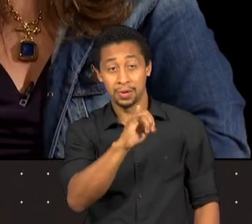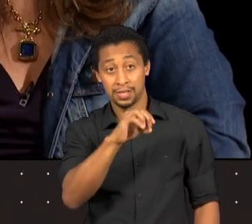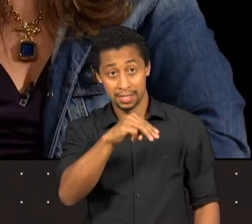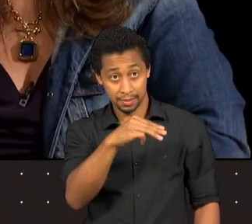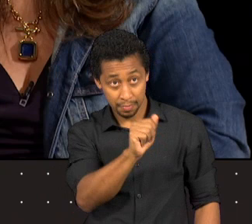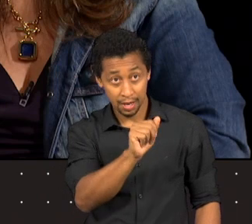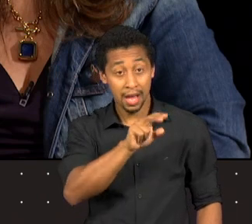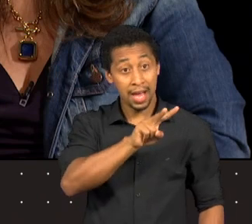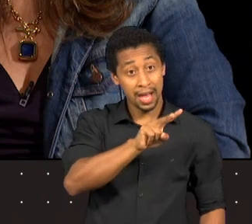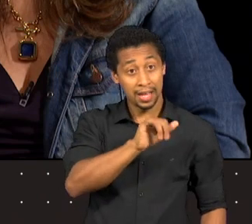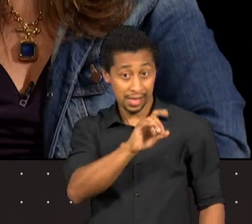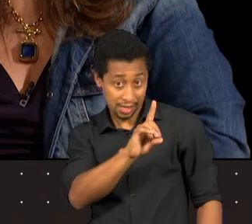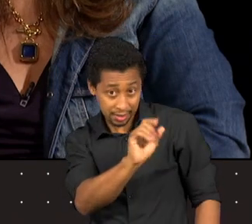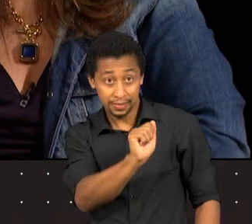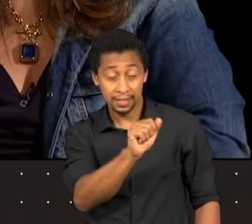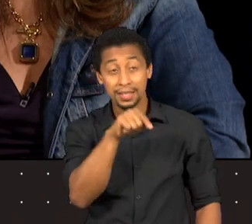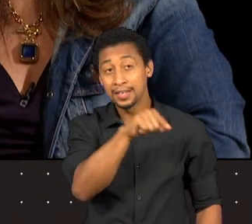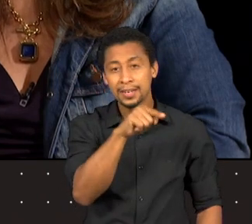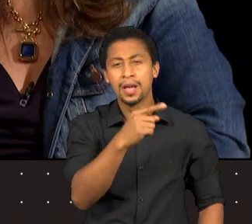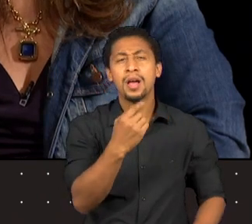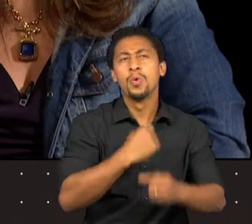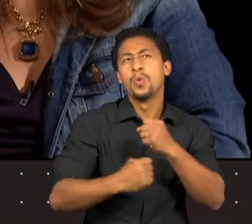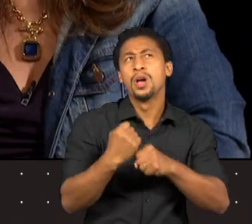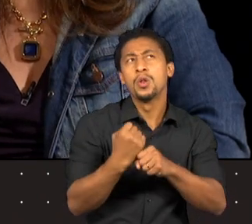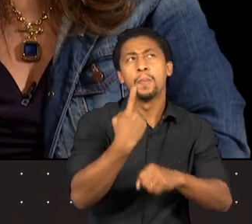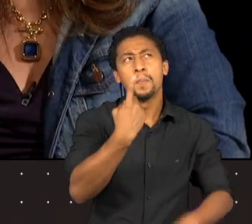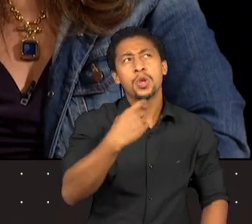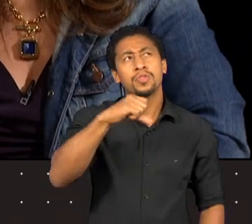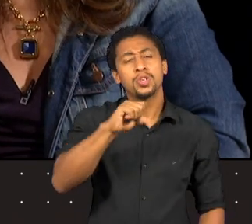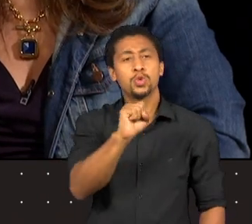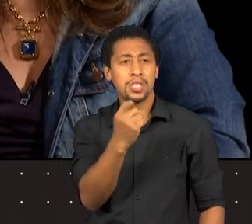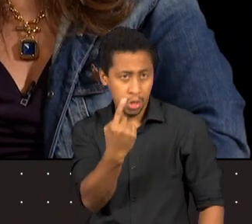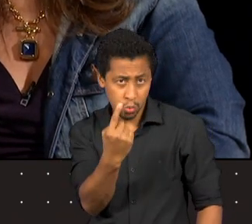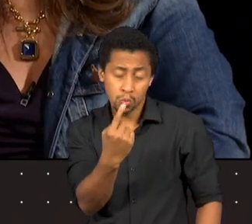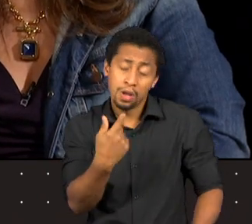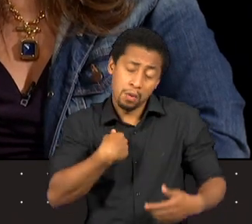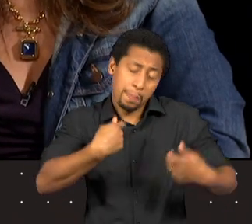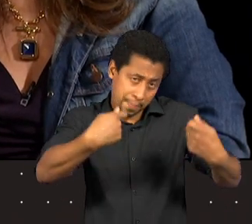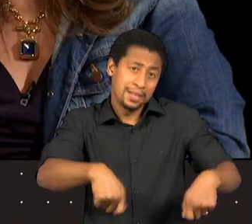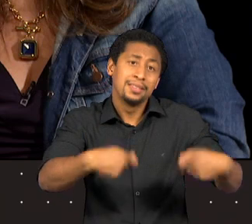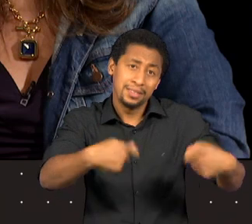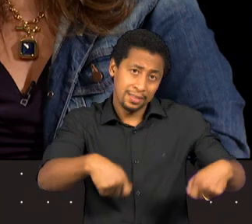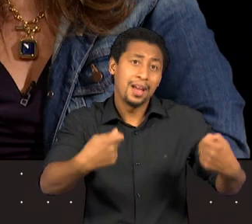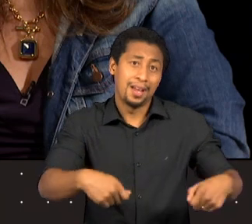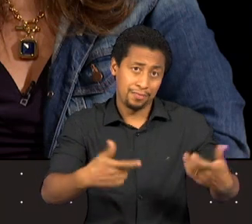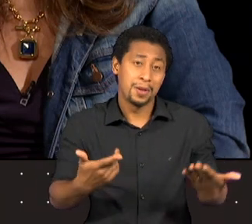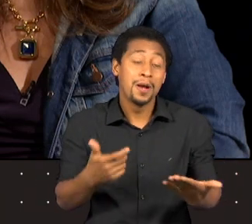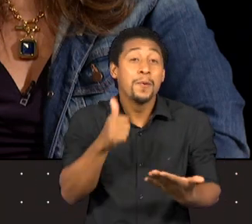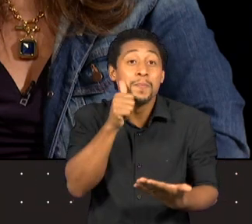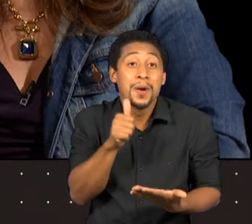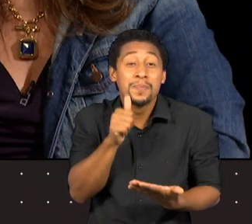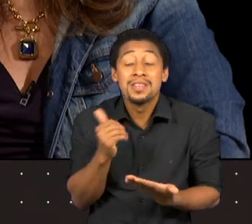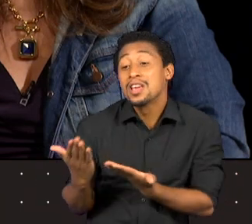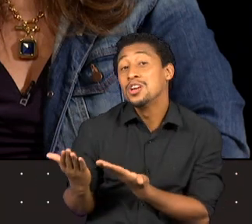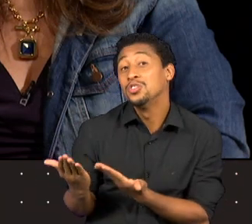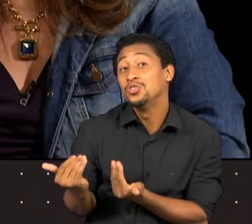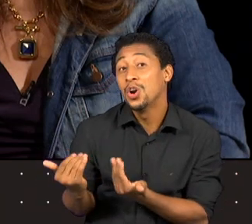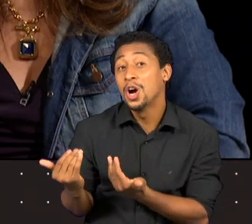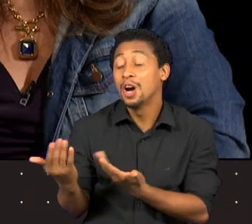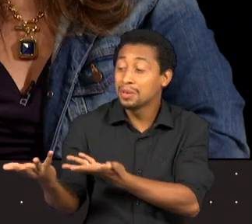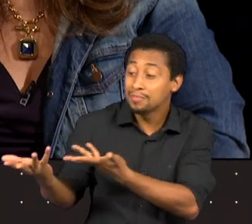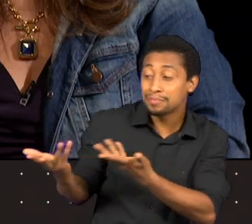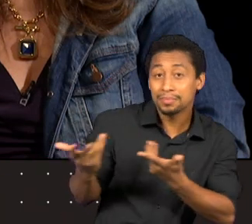de uma garota para fazer um personagem que seria a par